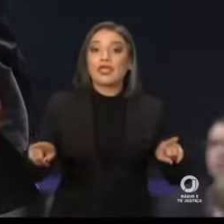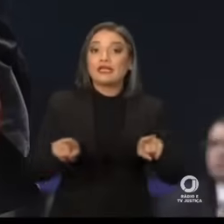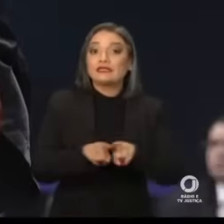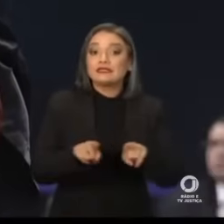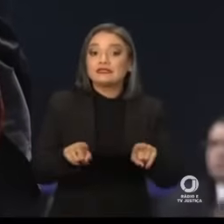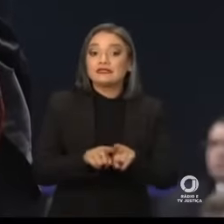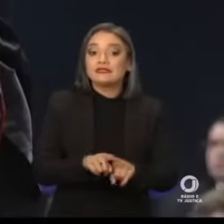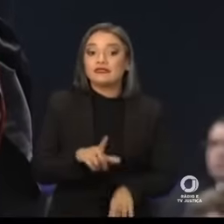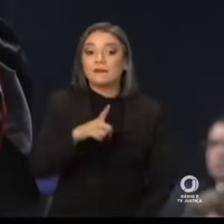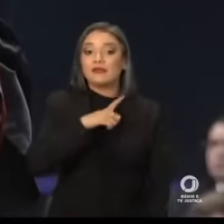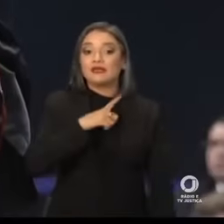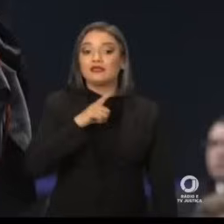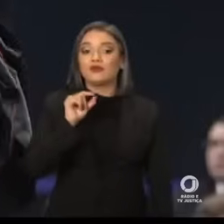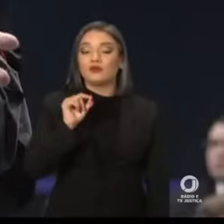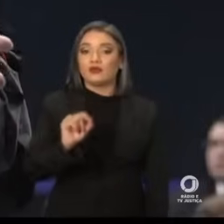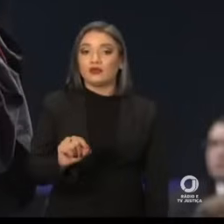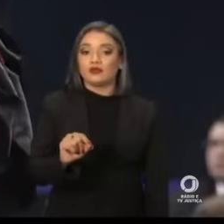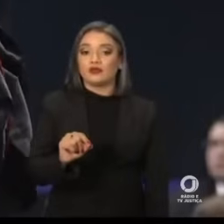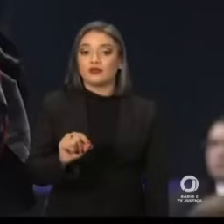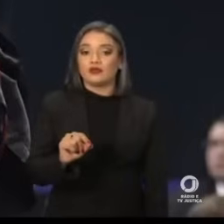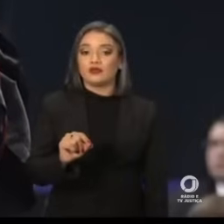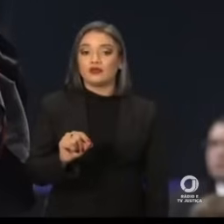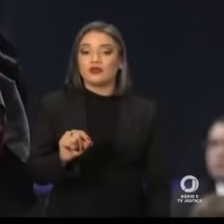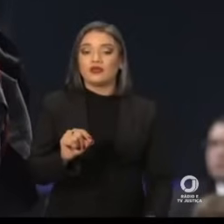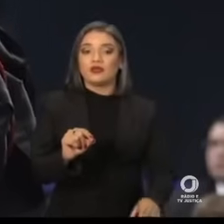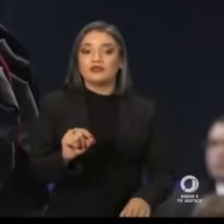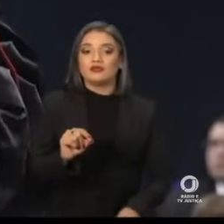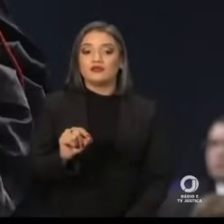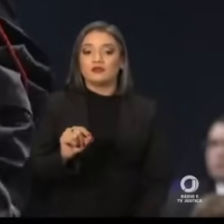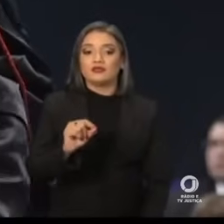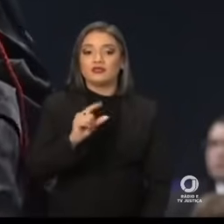a cisão do processo, que é efetivamente